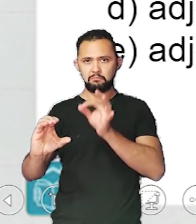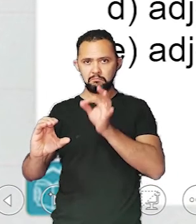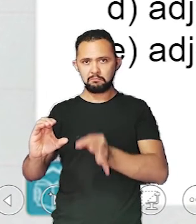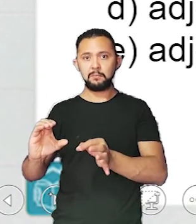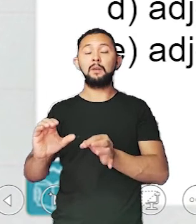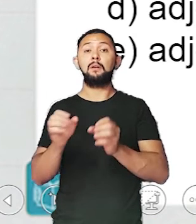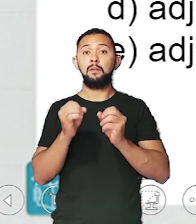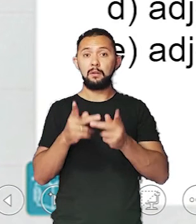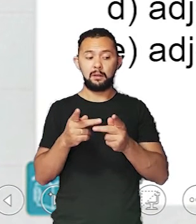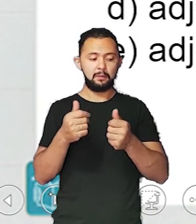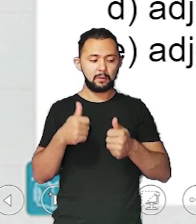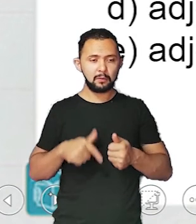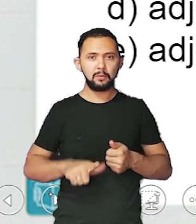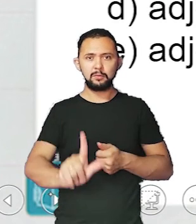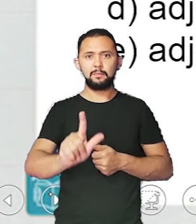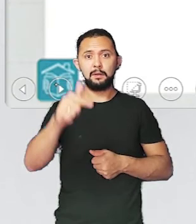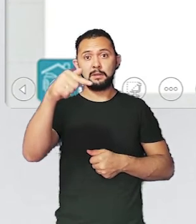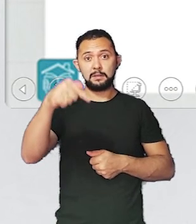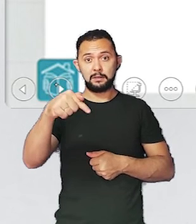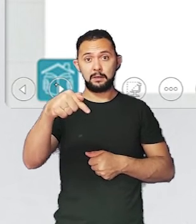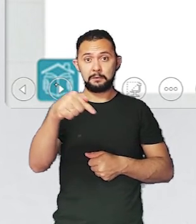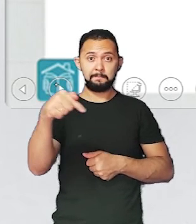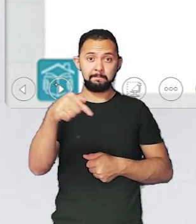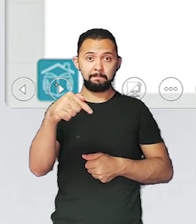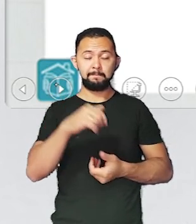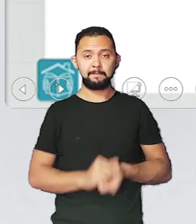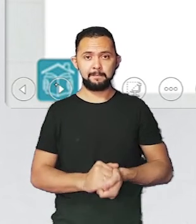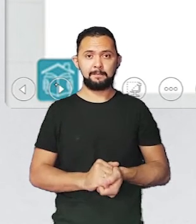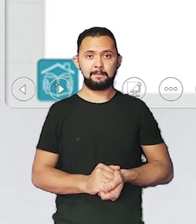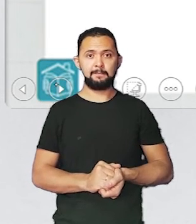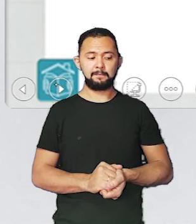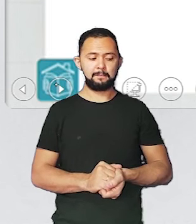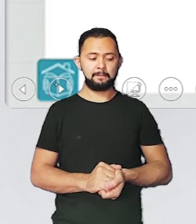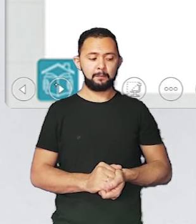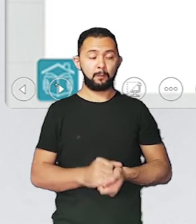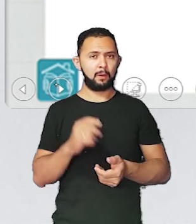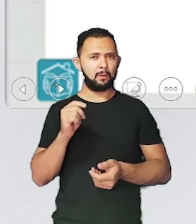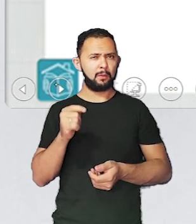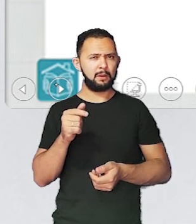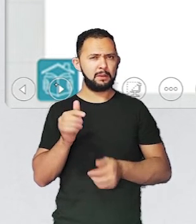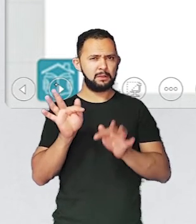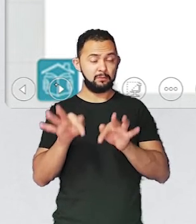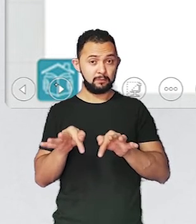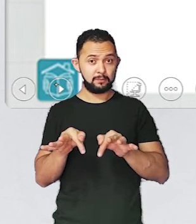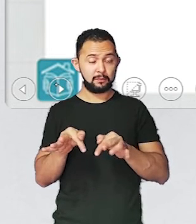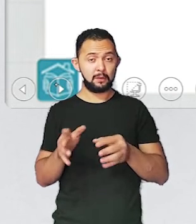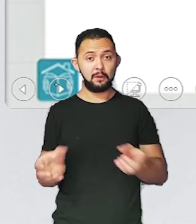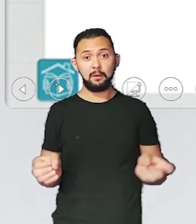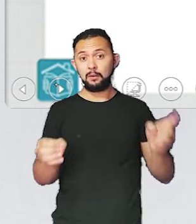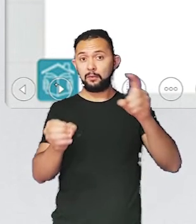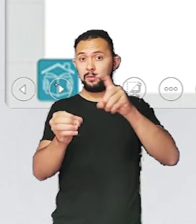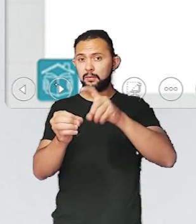ok. Sétima questão, estamos caminhando para a reta final. Voltei com